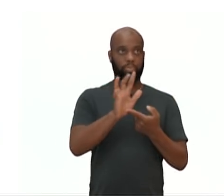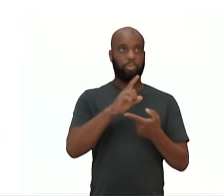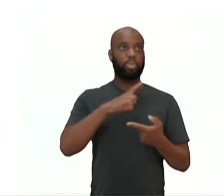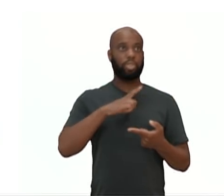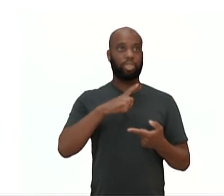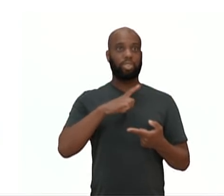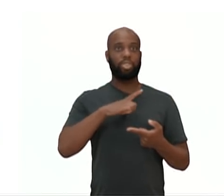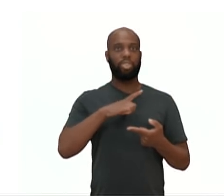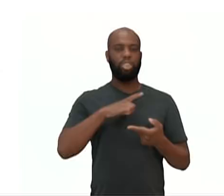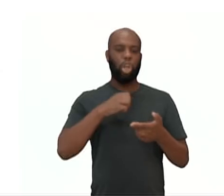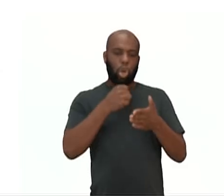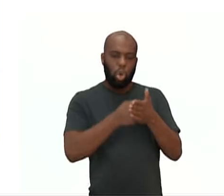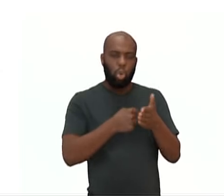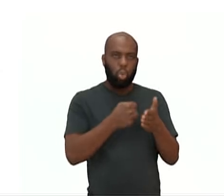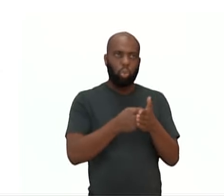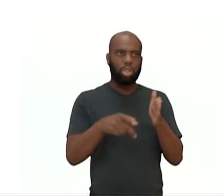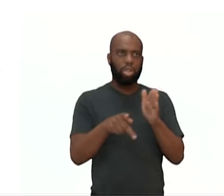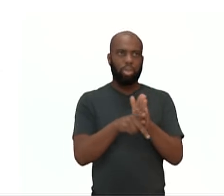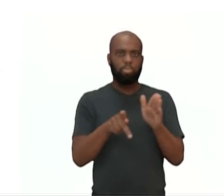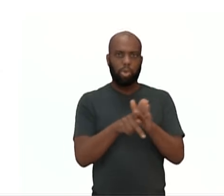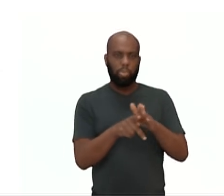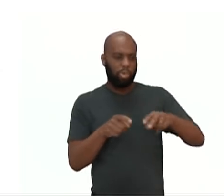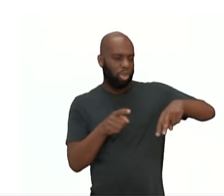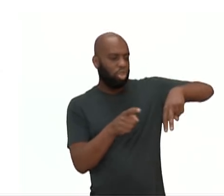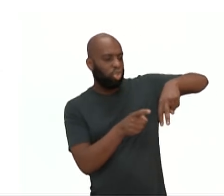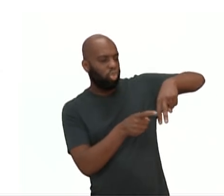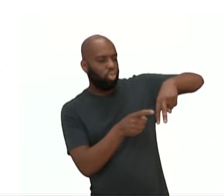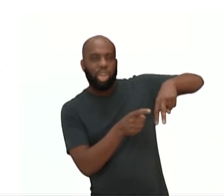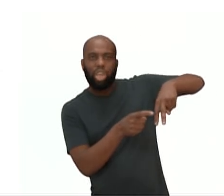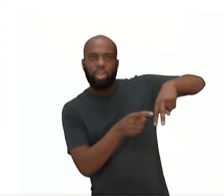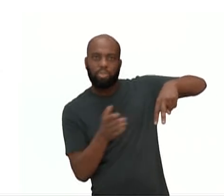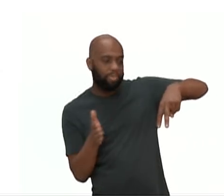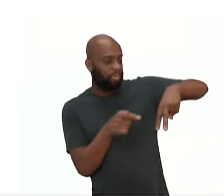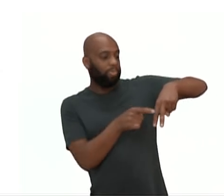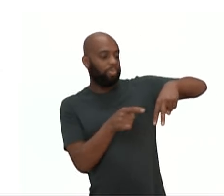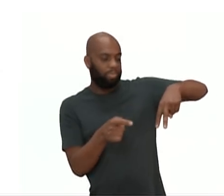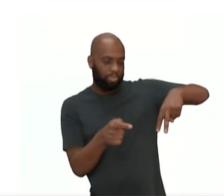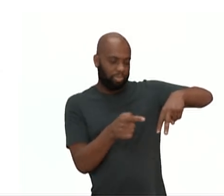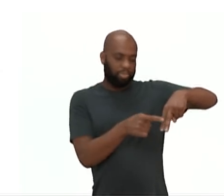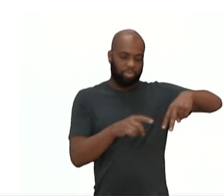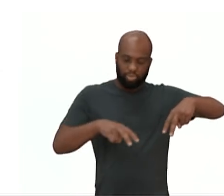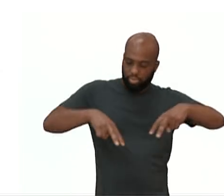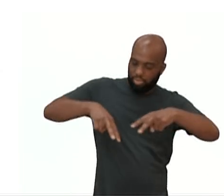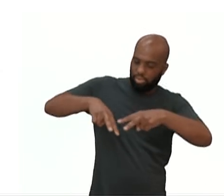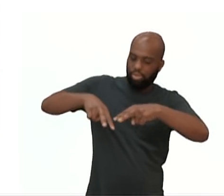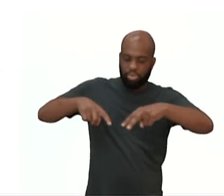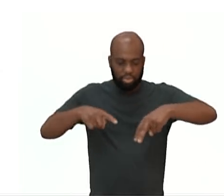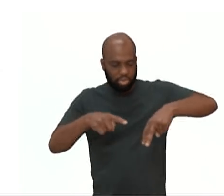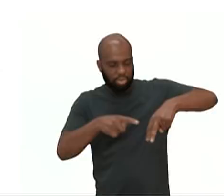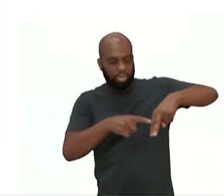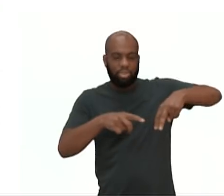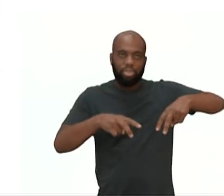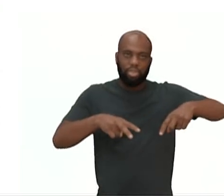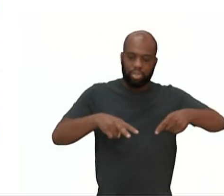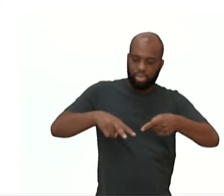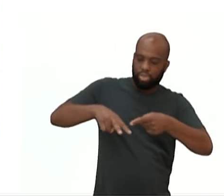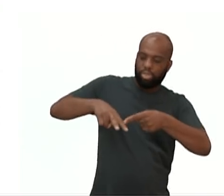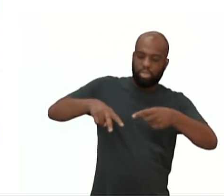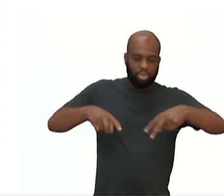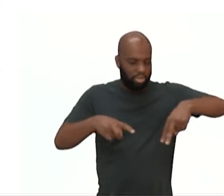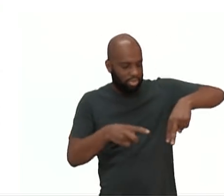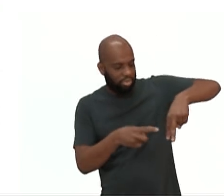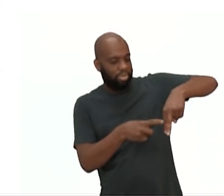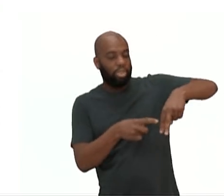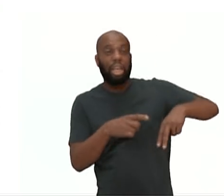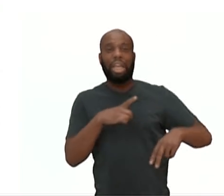toque no joelho. Então, às vezes assim, a gente faz algum tipo de brincadeira na escola, em casa,